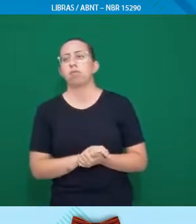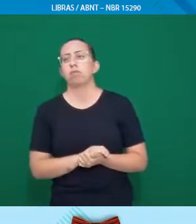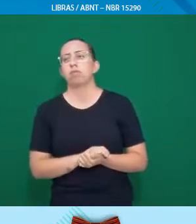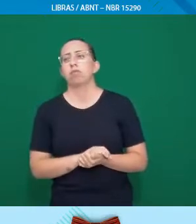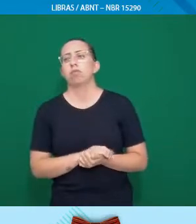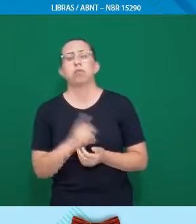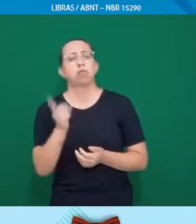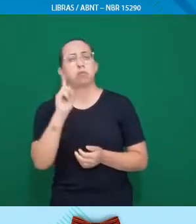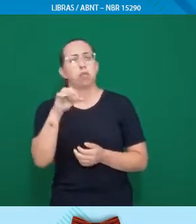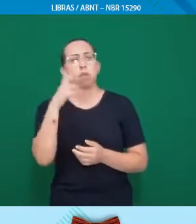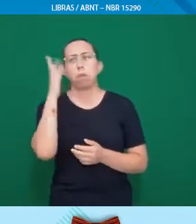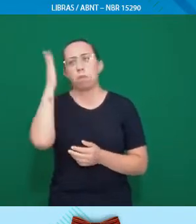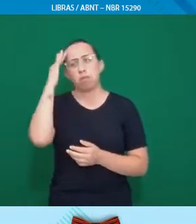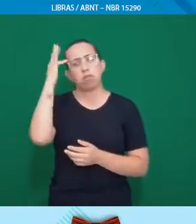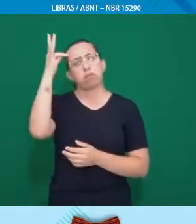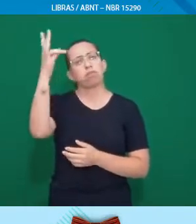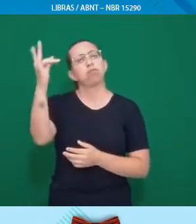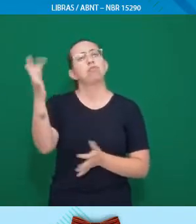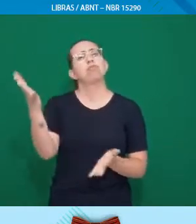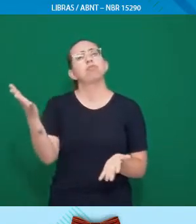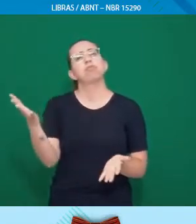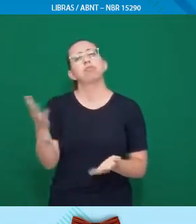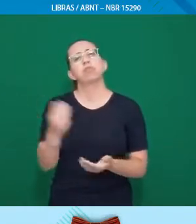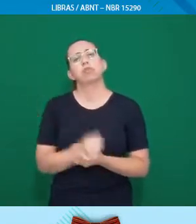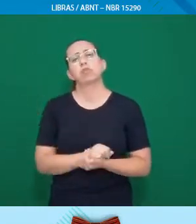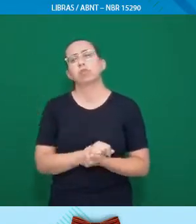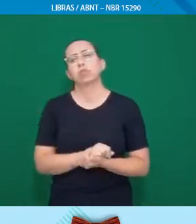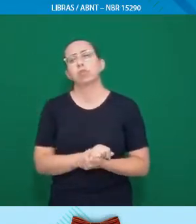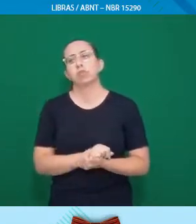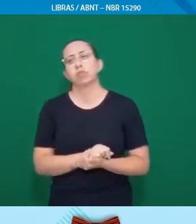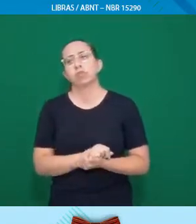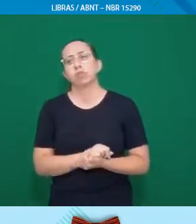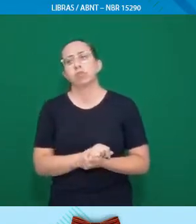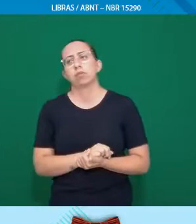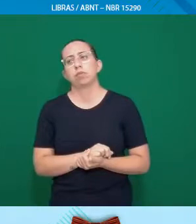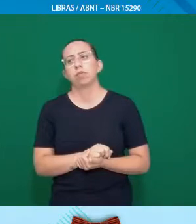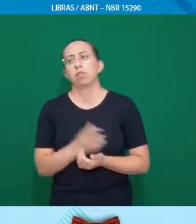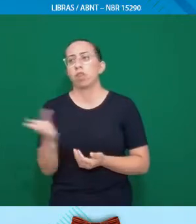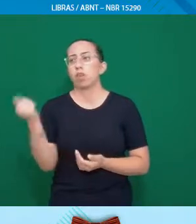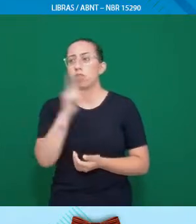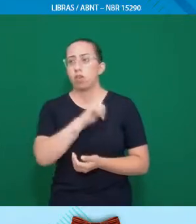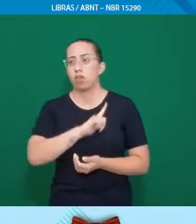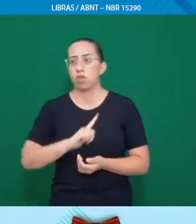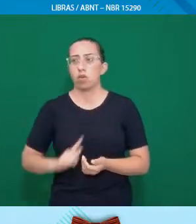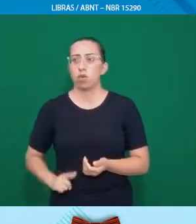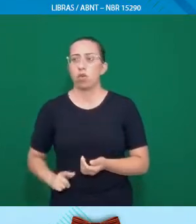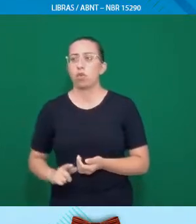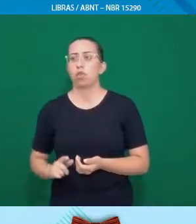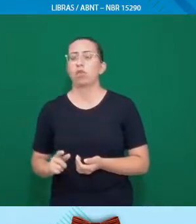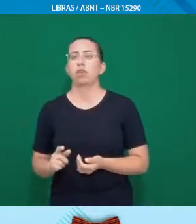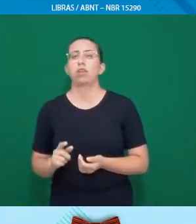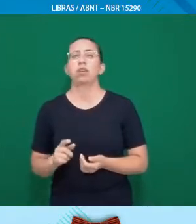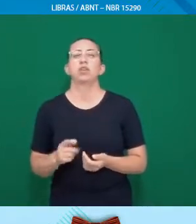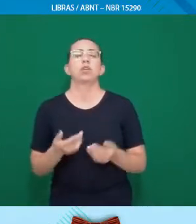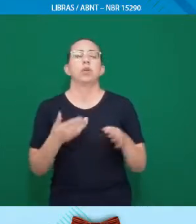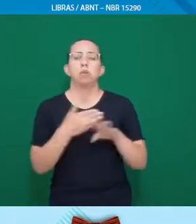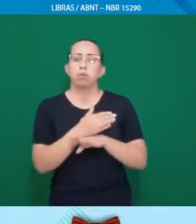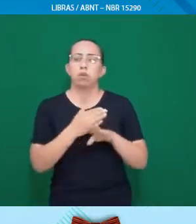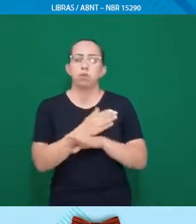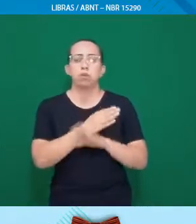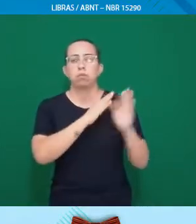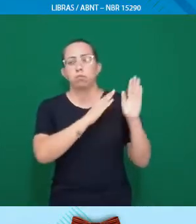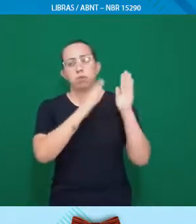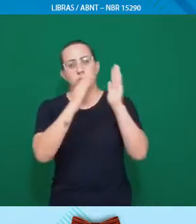Oi gente não avisou io o modelo que esses dias vem o governador aqui foi recepcionado na